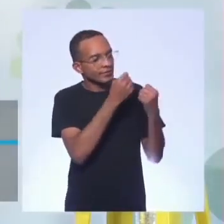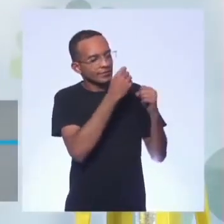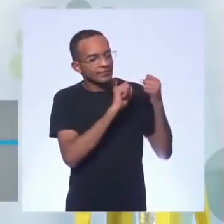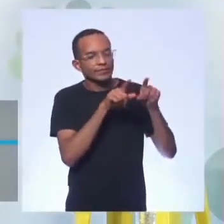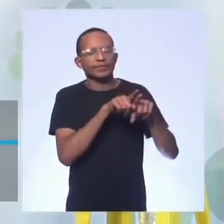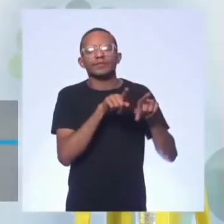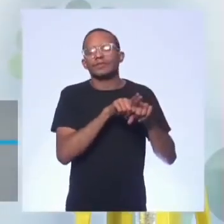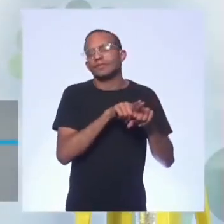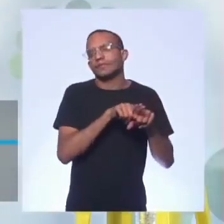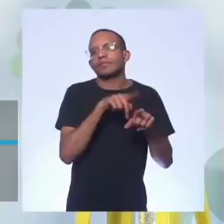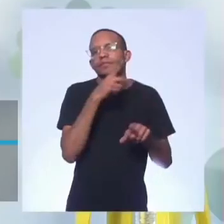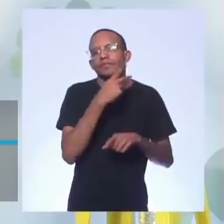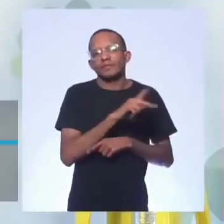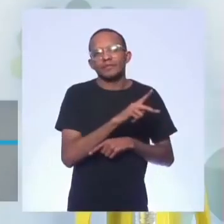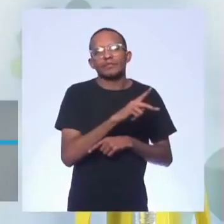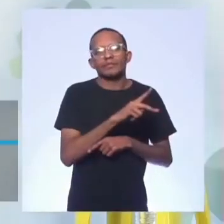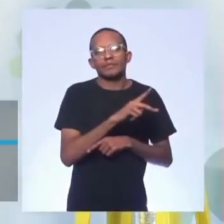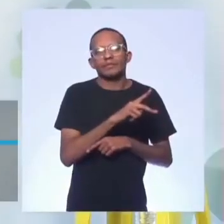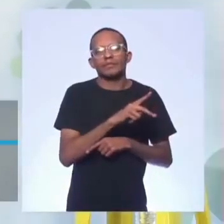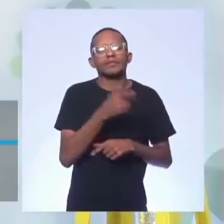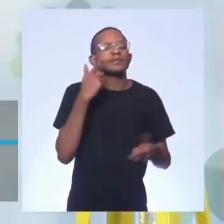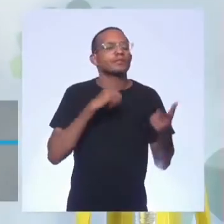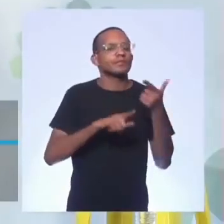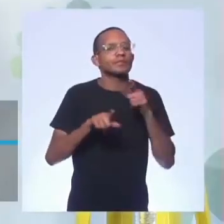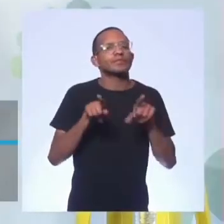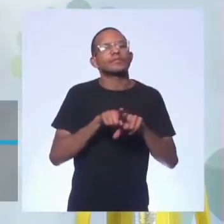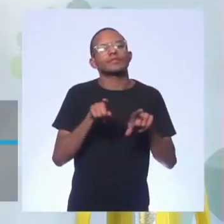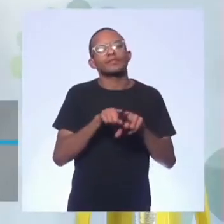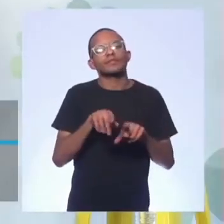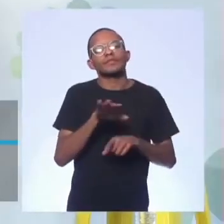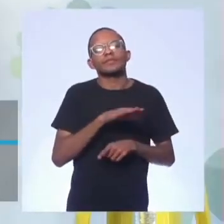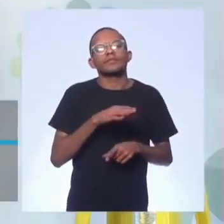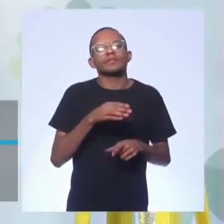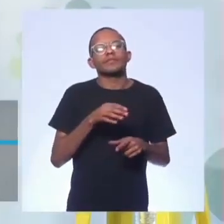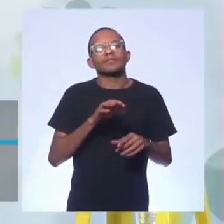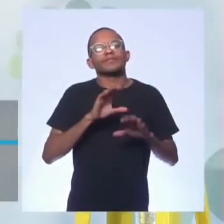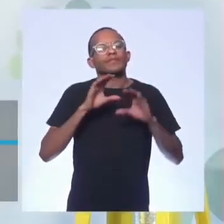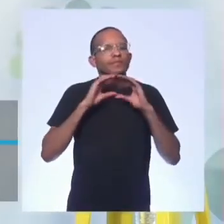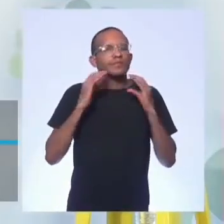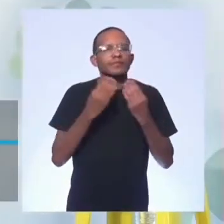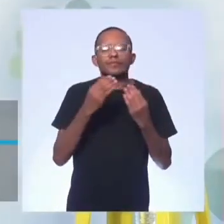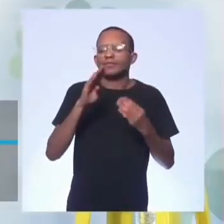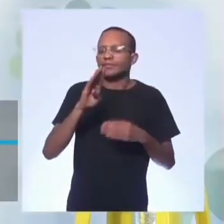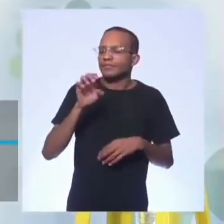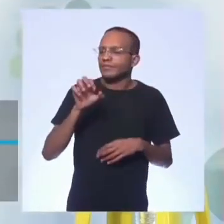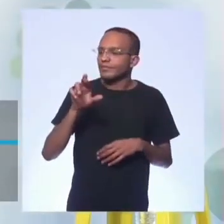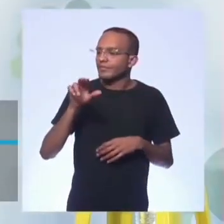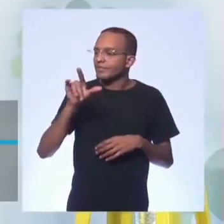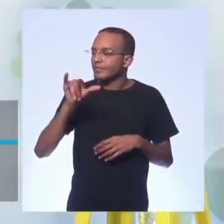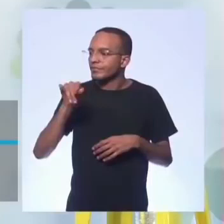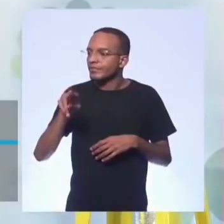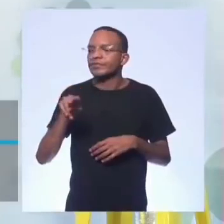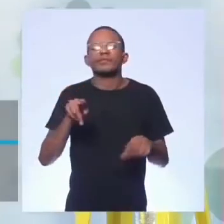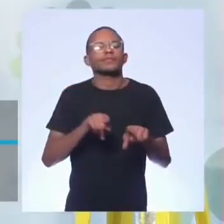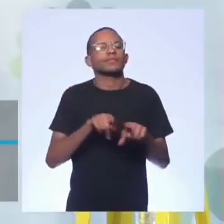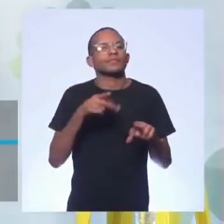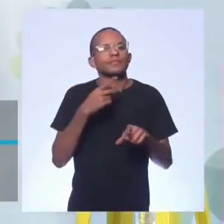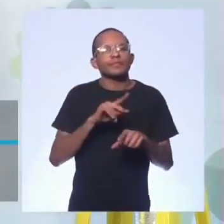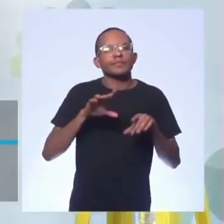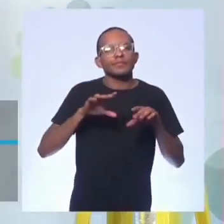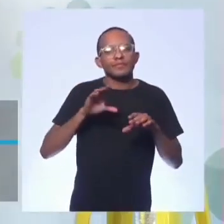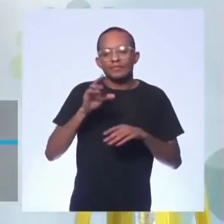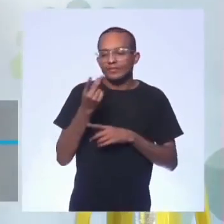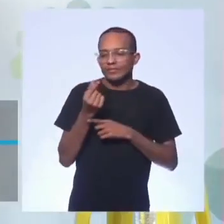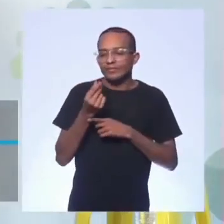industrializados, eles conseguiram lá com a Conferência de Berlim. Ou seja, o